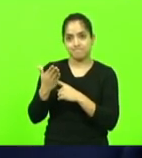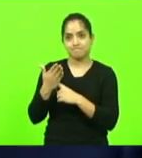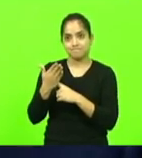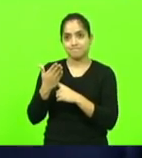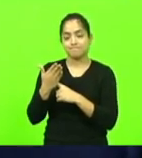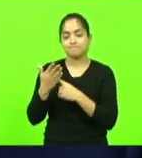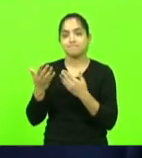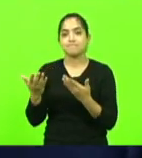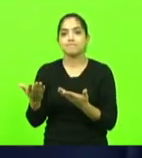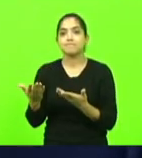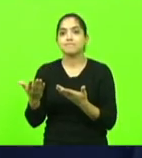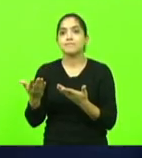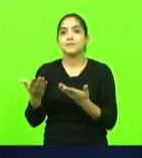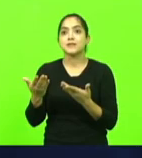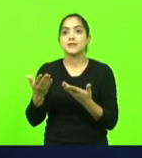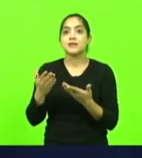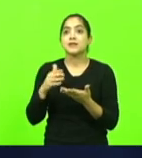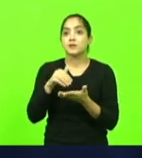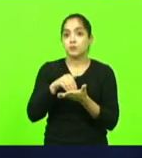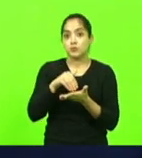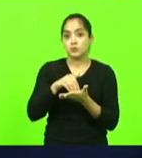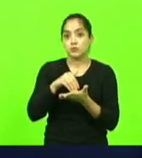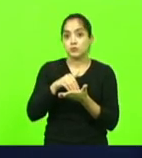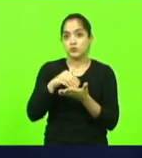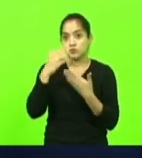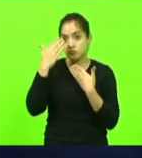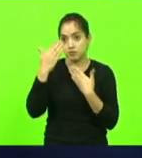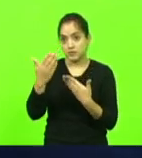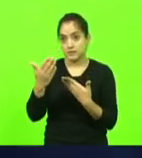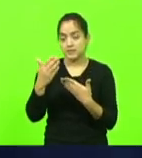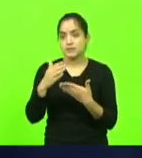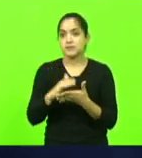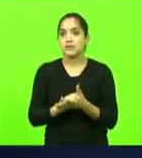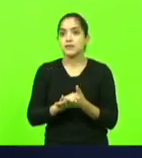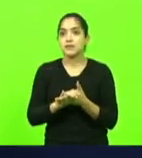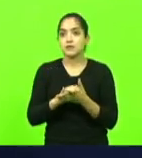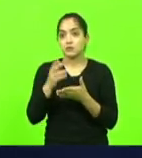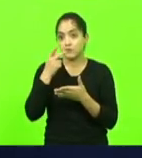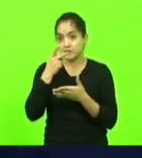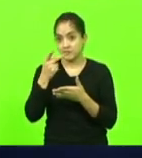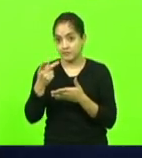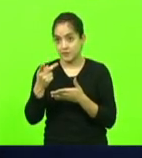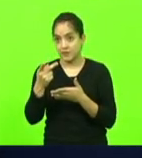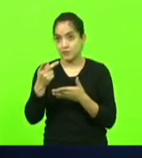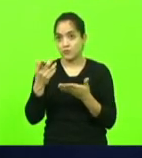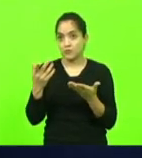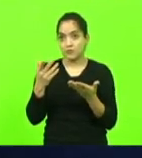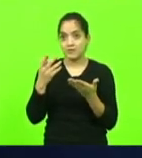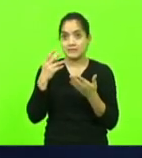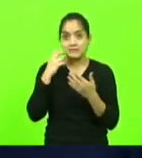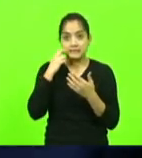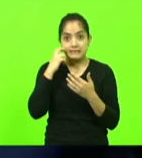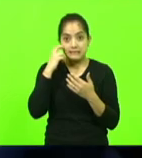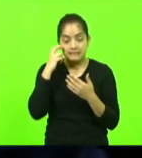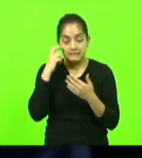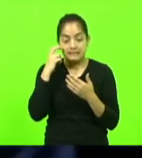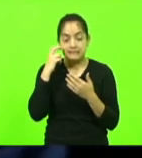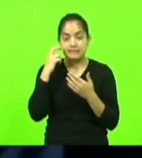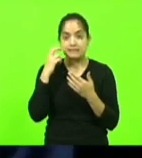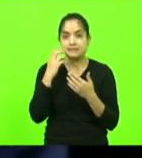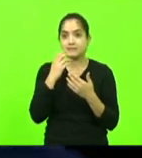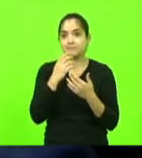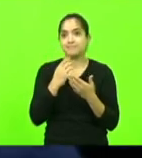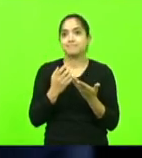gabinete. E, por último, quando você falou aquele jargão, você ficou vermelha, literalmente.